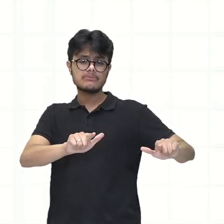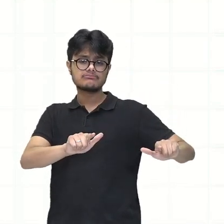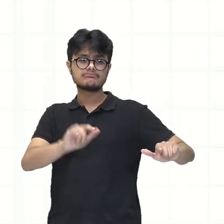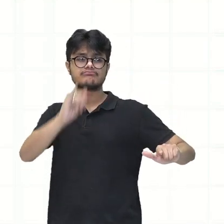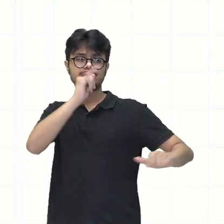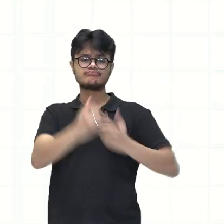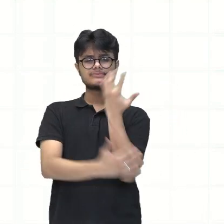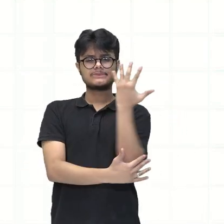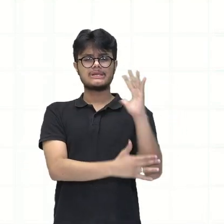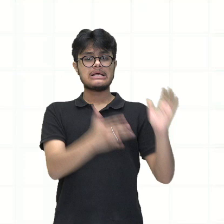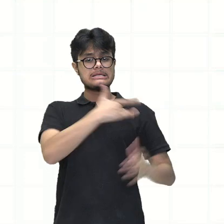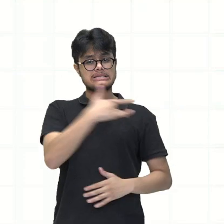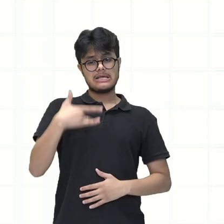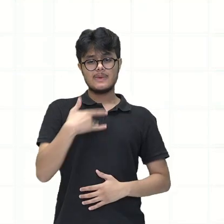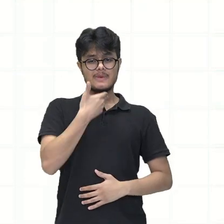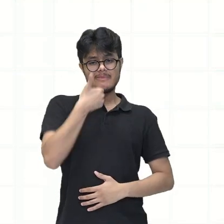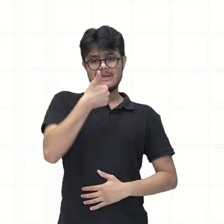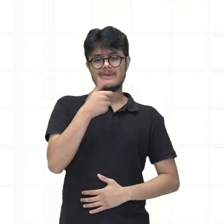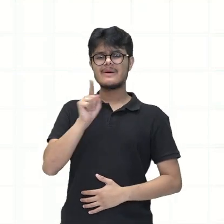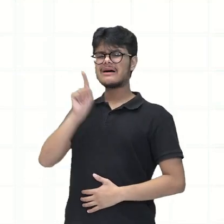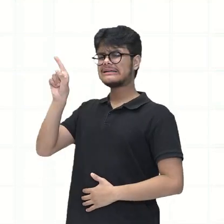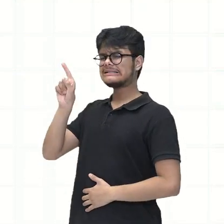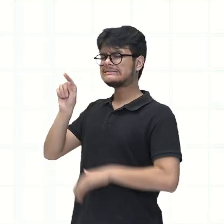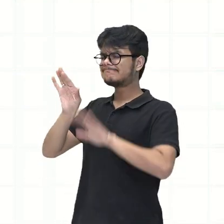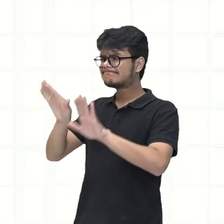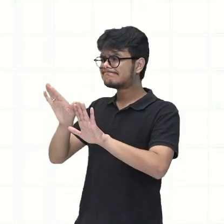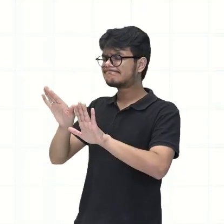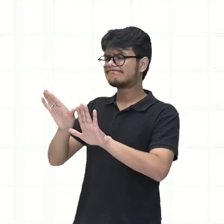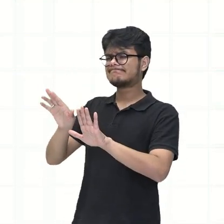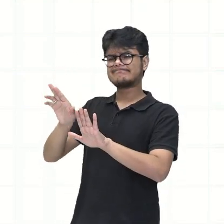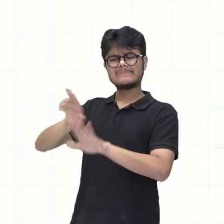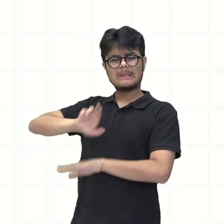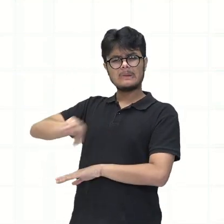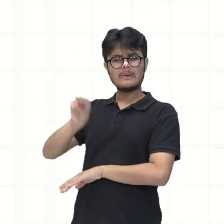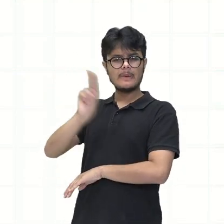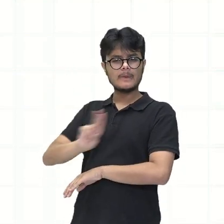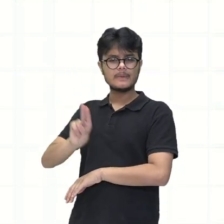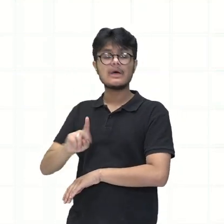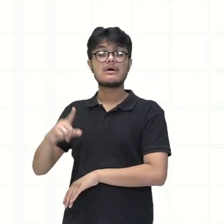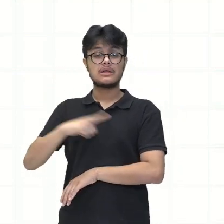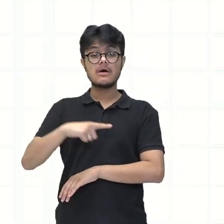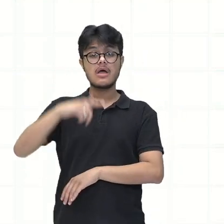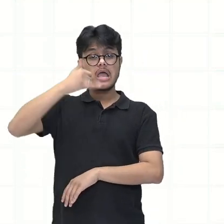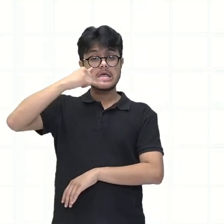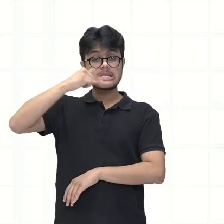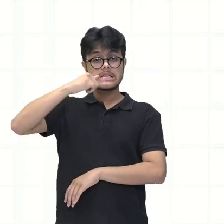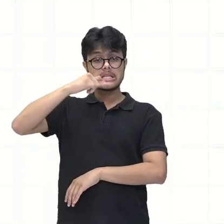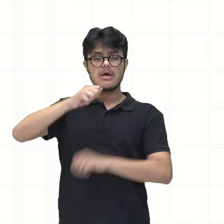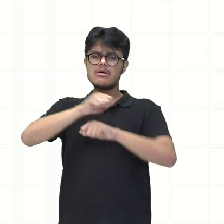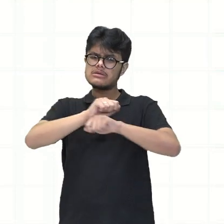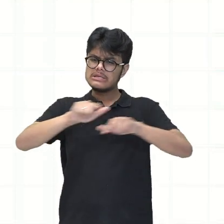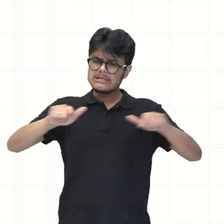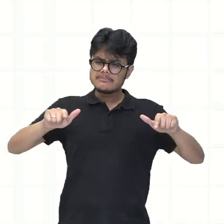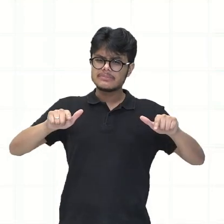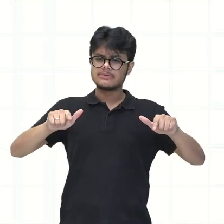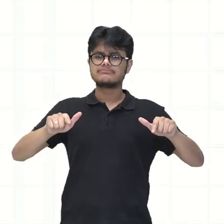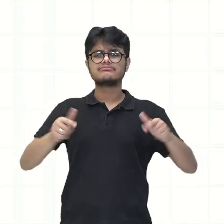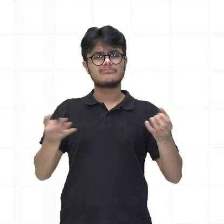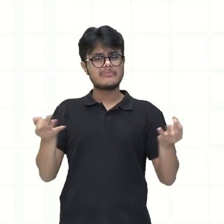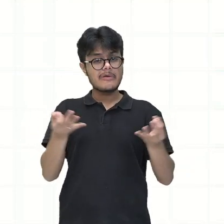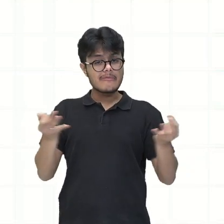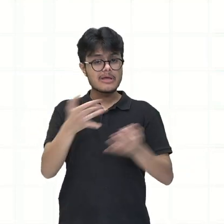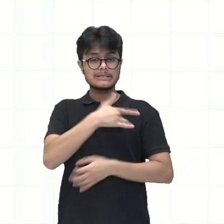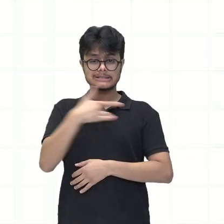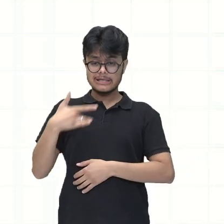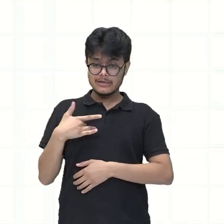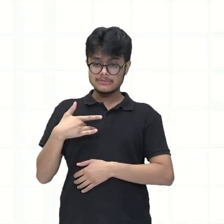já bastante atual, né? Das fontes mais limpas, porque o